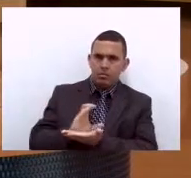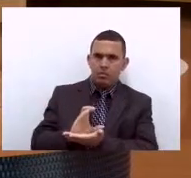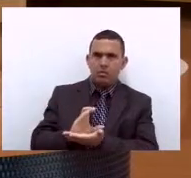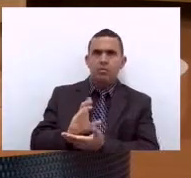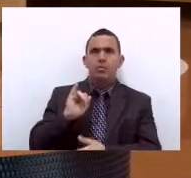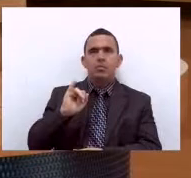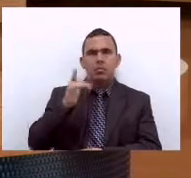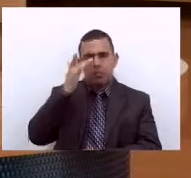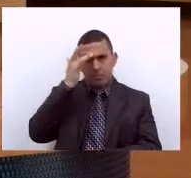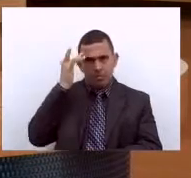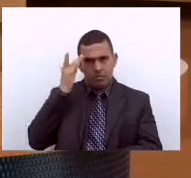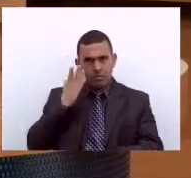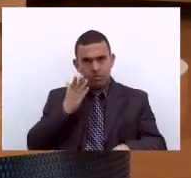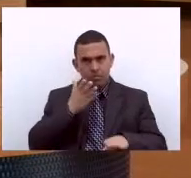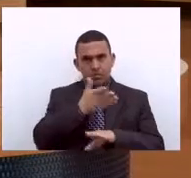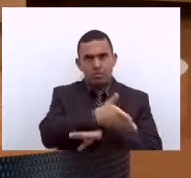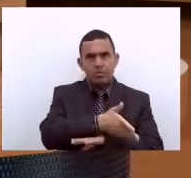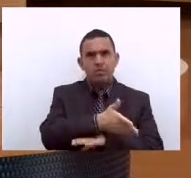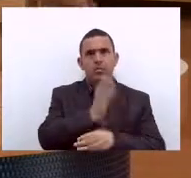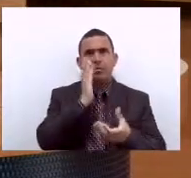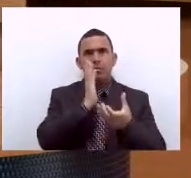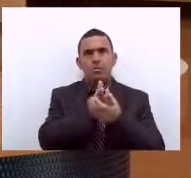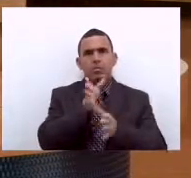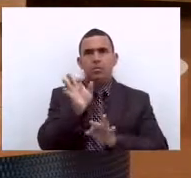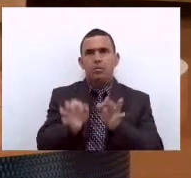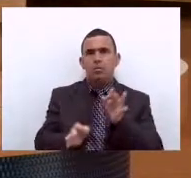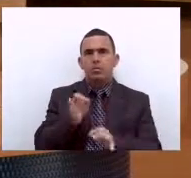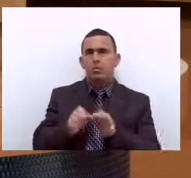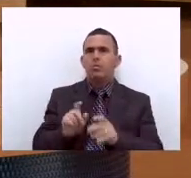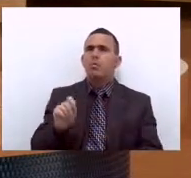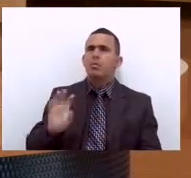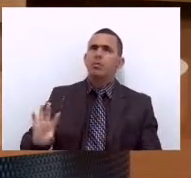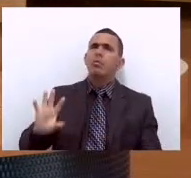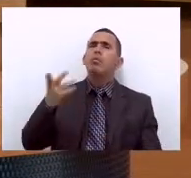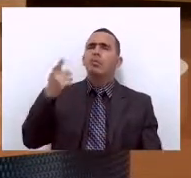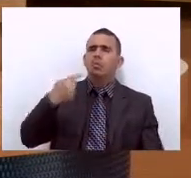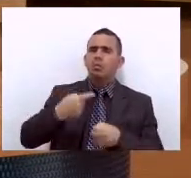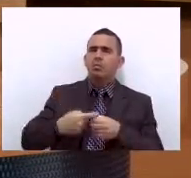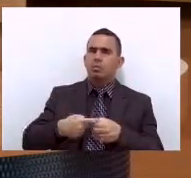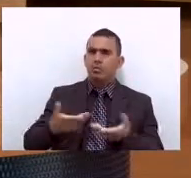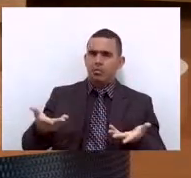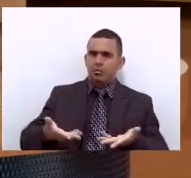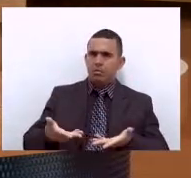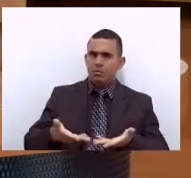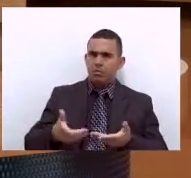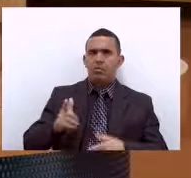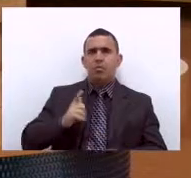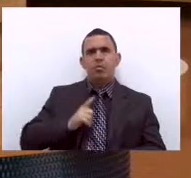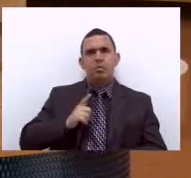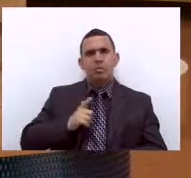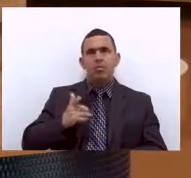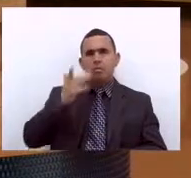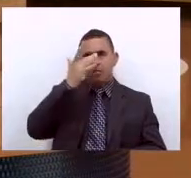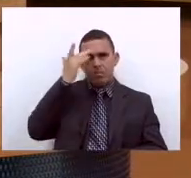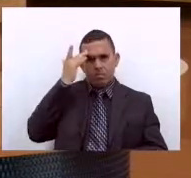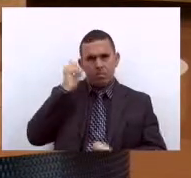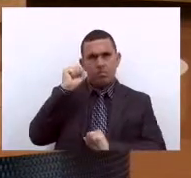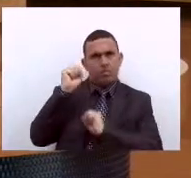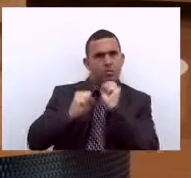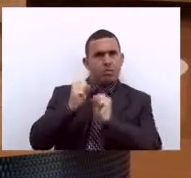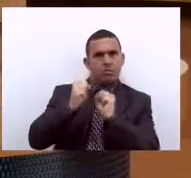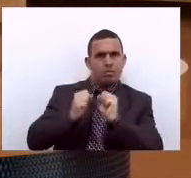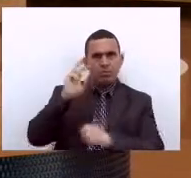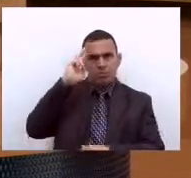ao entrarem na justiça. O que está acontecendo no município hoje? Nós temos os grandes proprietários, os